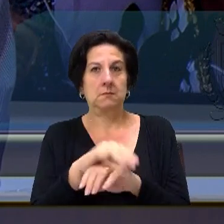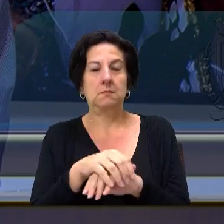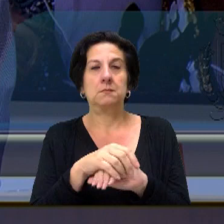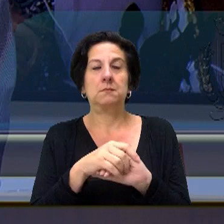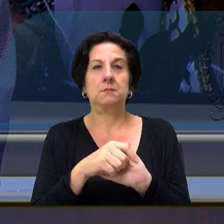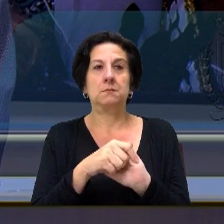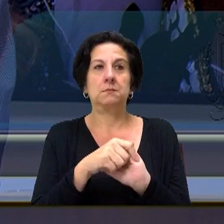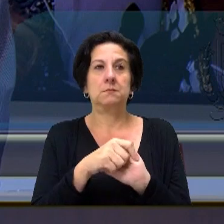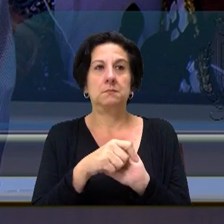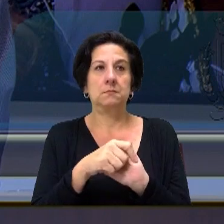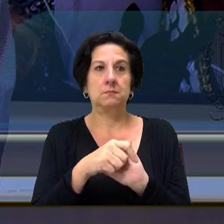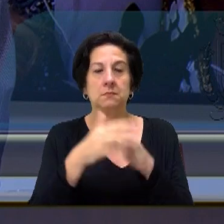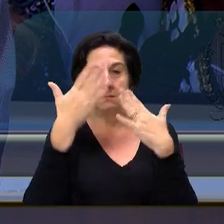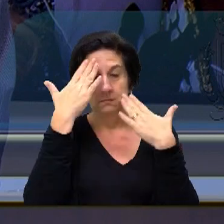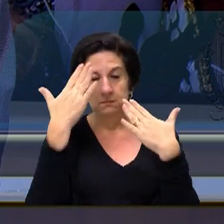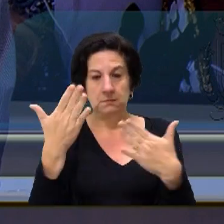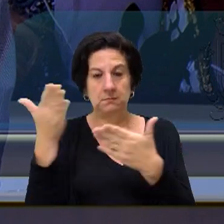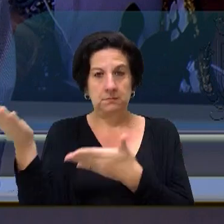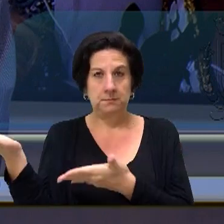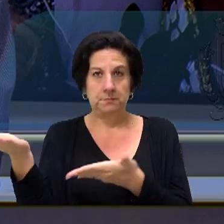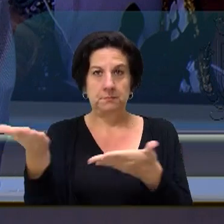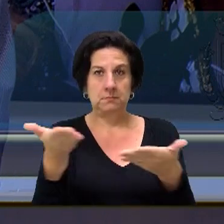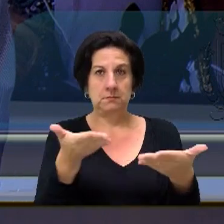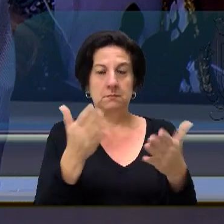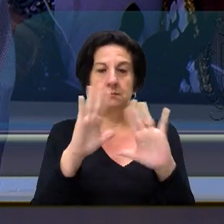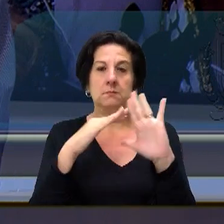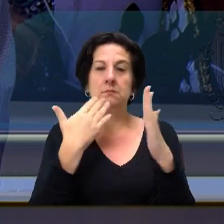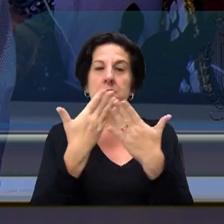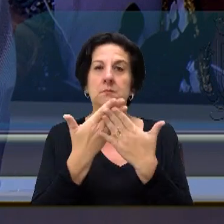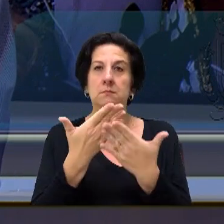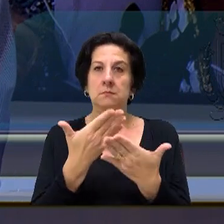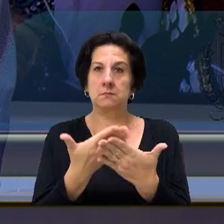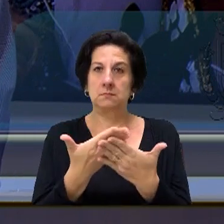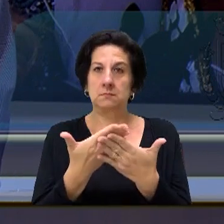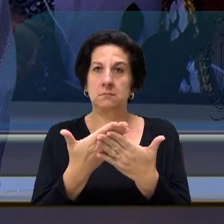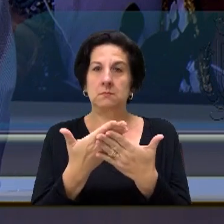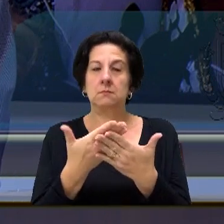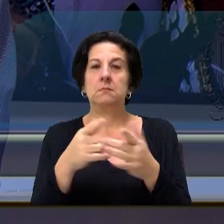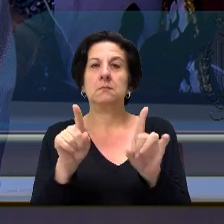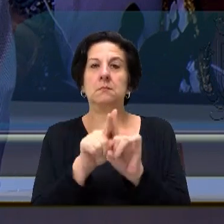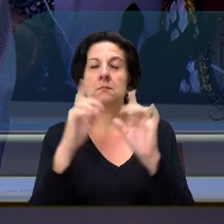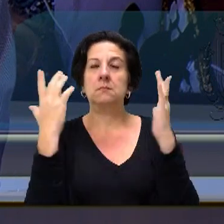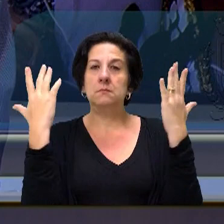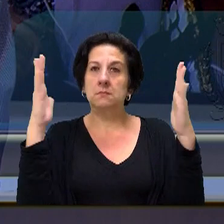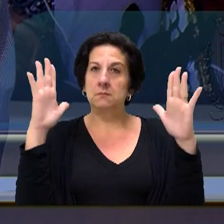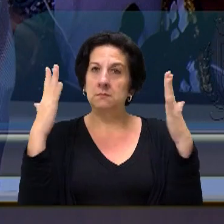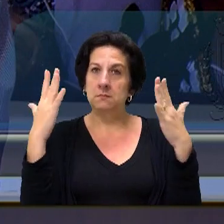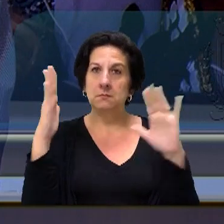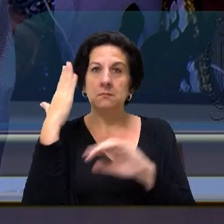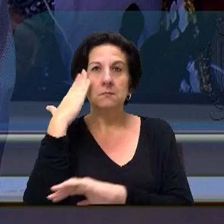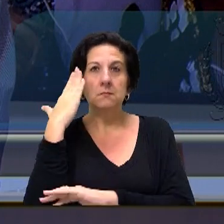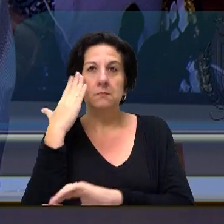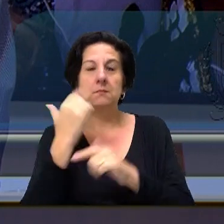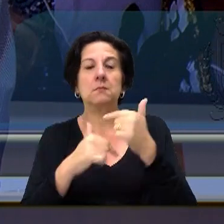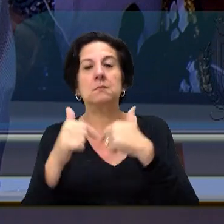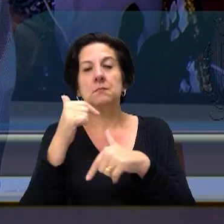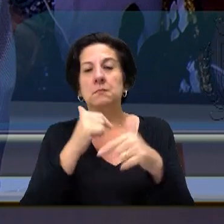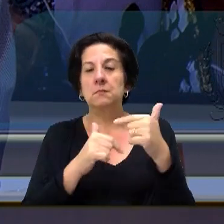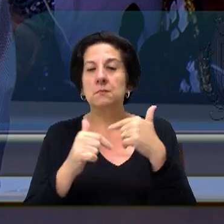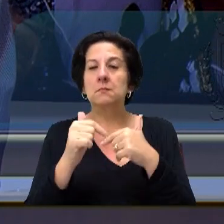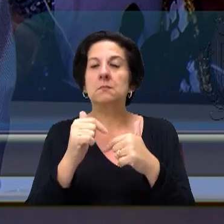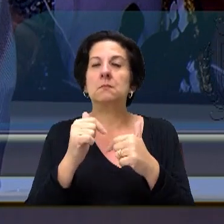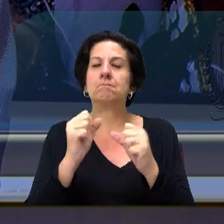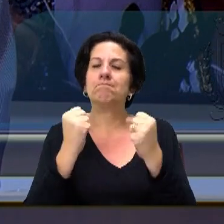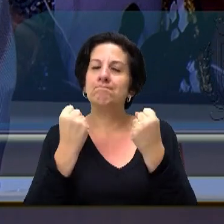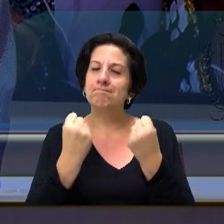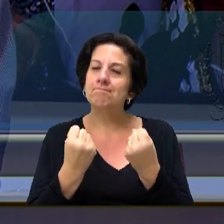Agradecer o convite da escola e dar os parabéns, e a gente sabe que o trabalho lá é muito